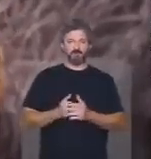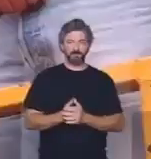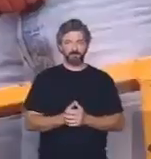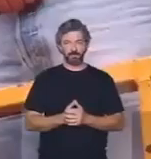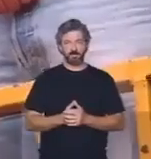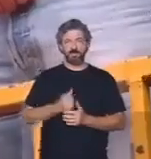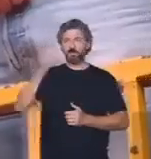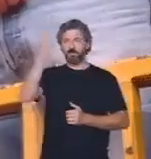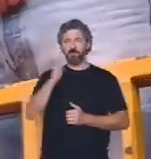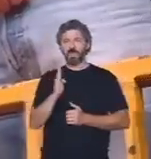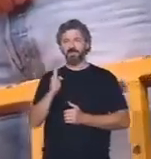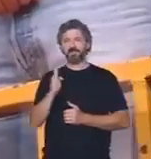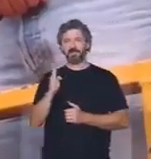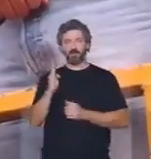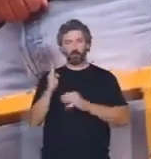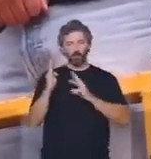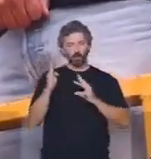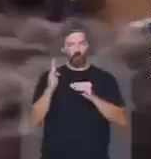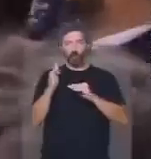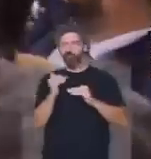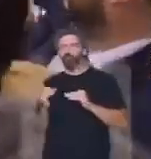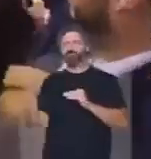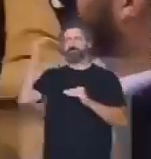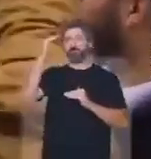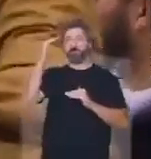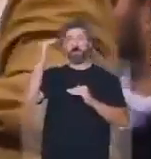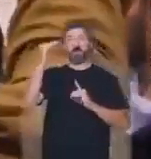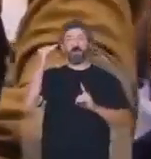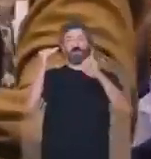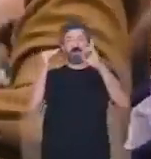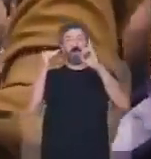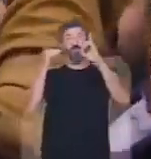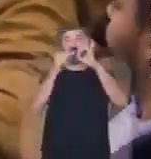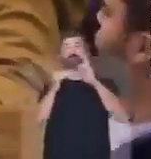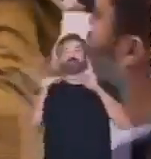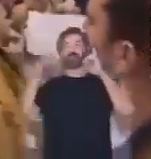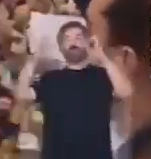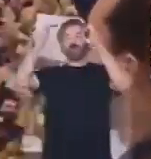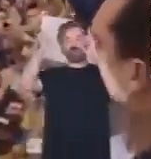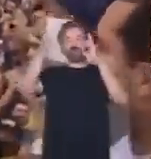Brasil. Brasil, acima de tudo!